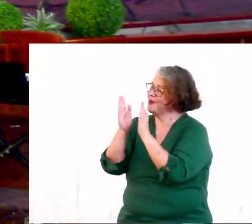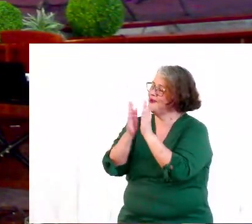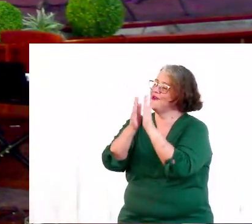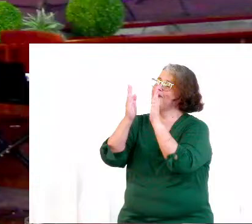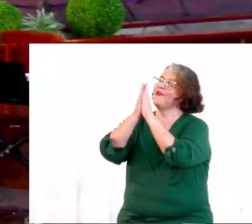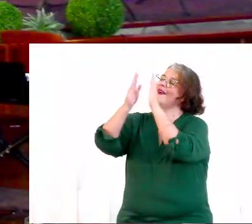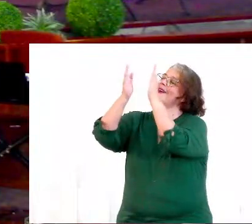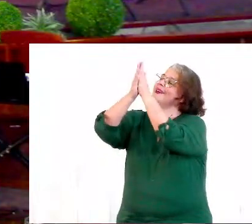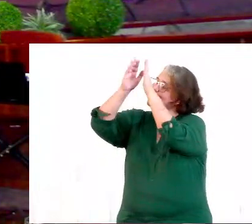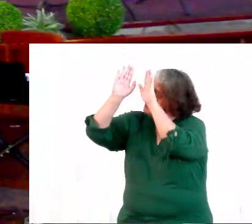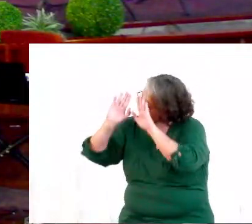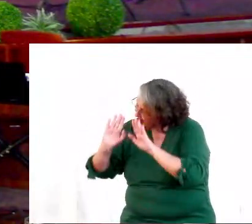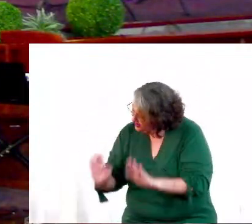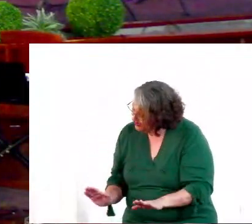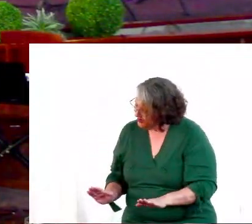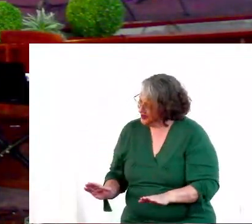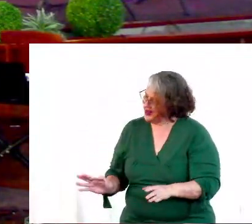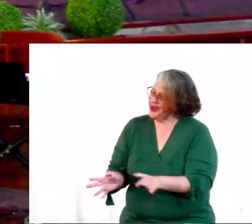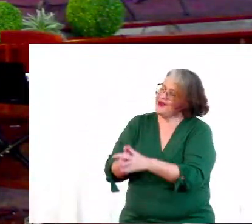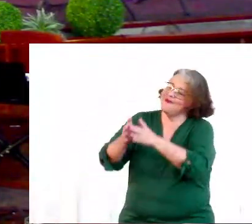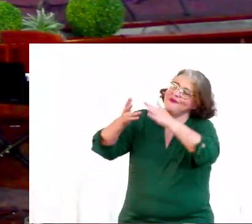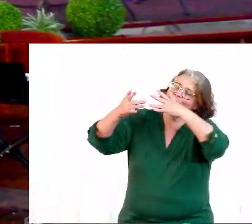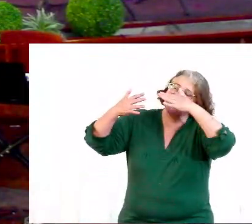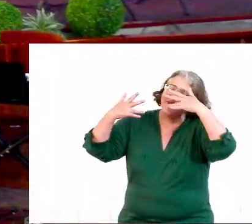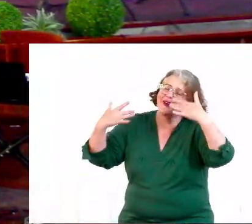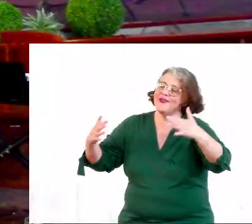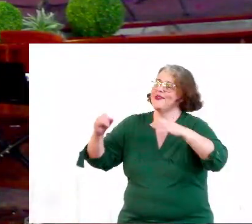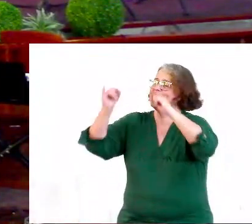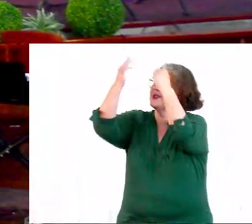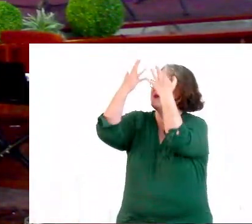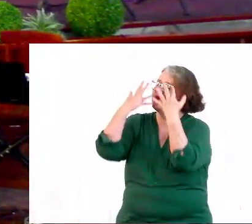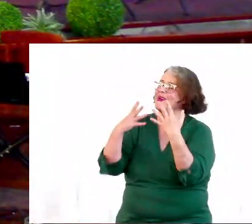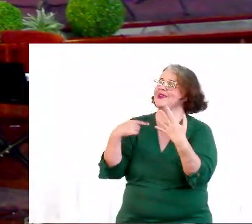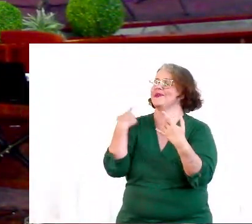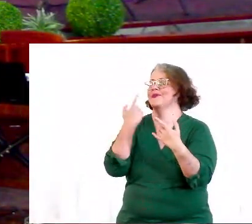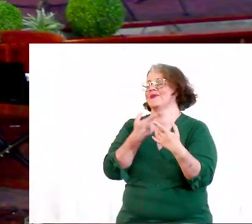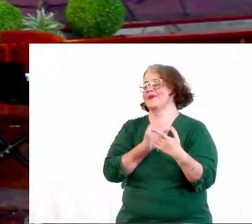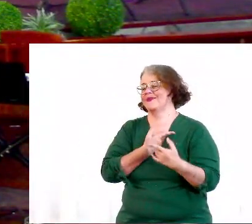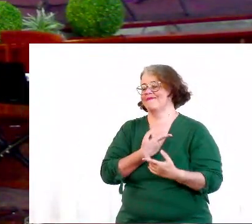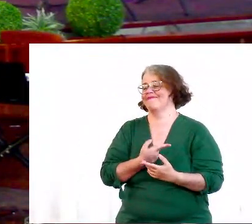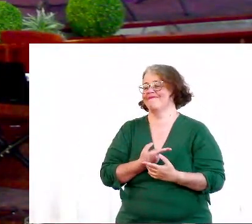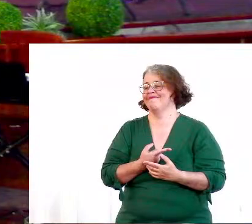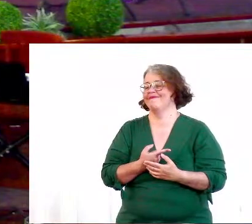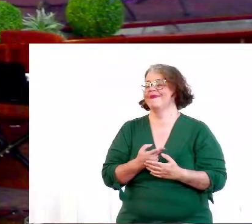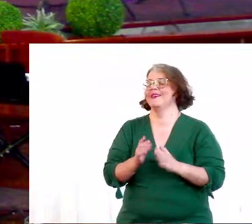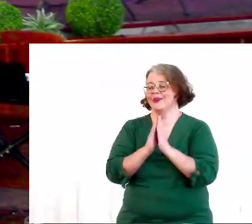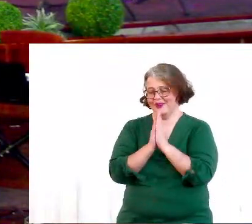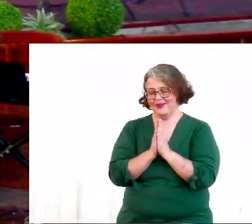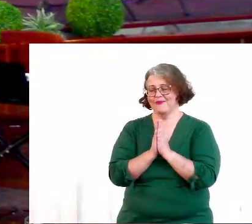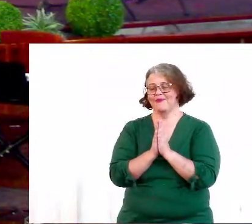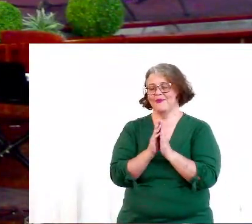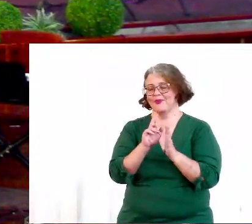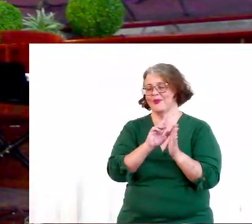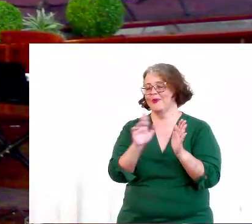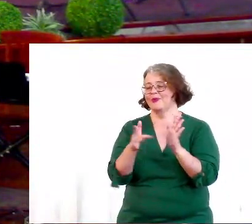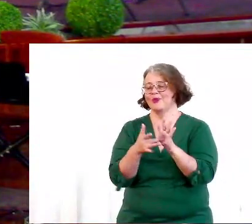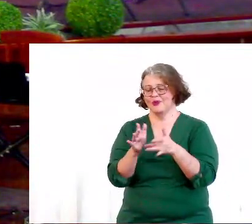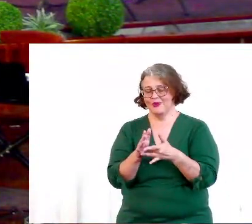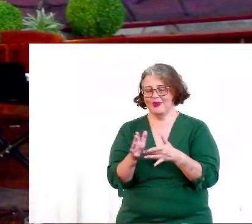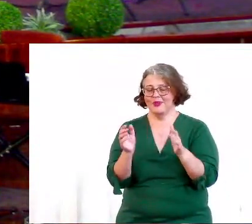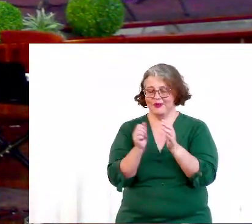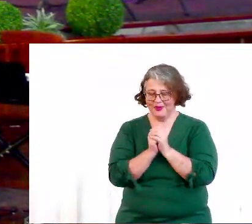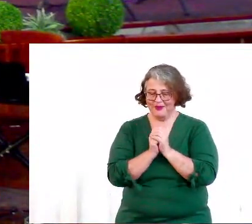por tão grande e dadivosa bênção derramada sobre nós. É a nossa oração, em nome de